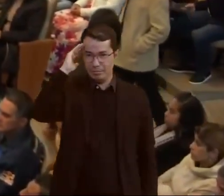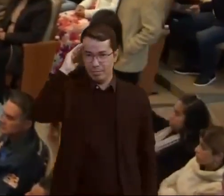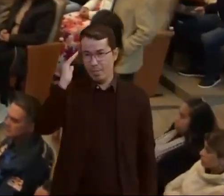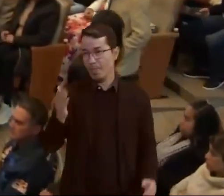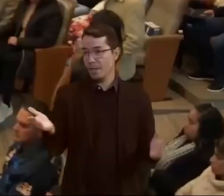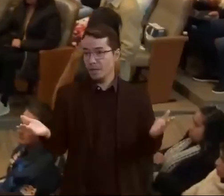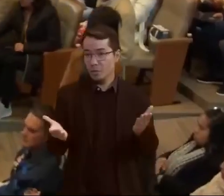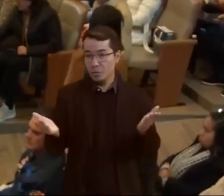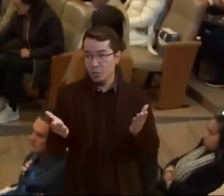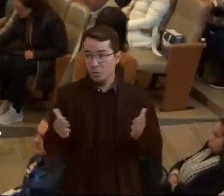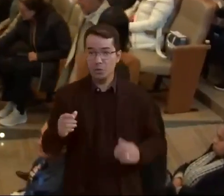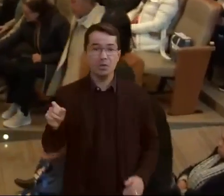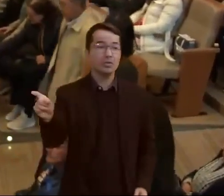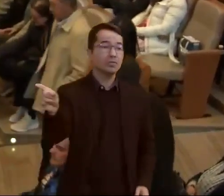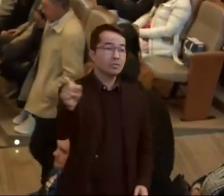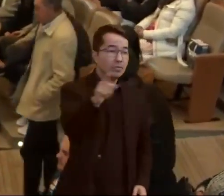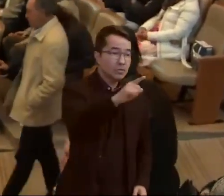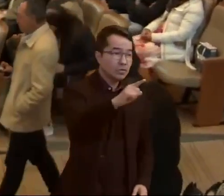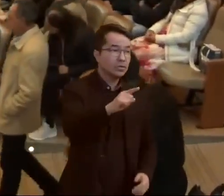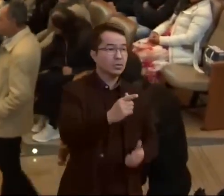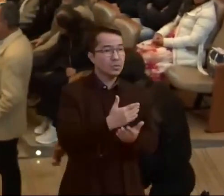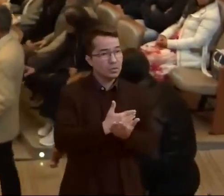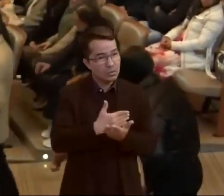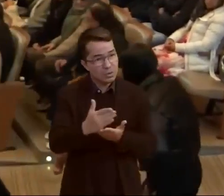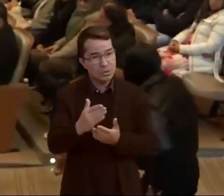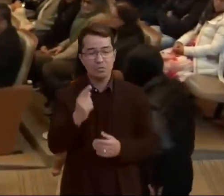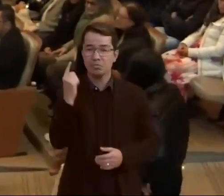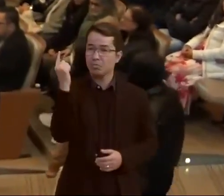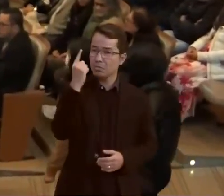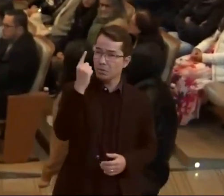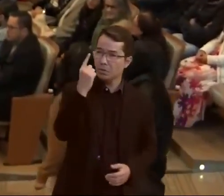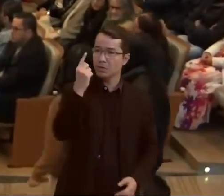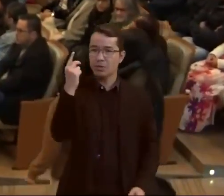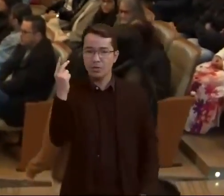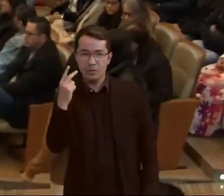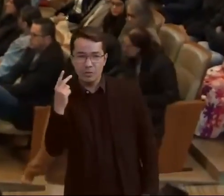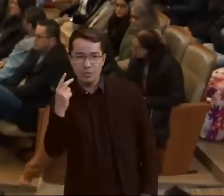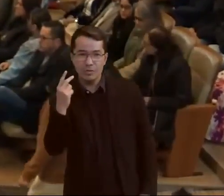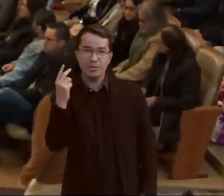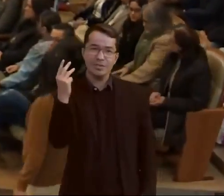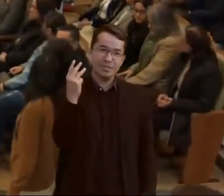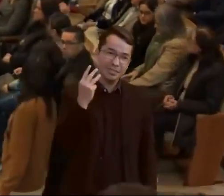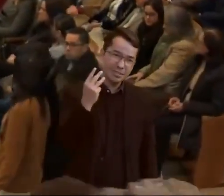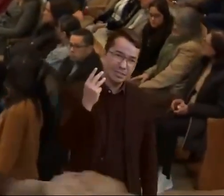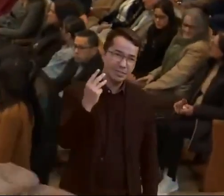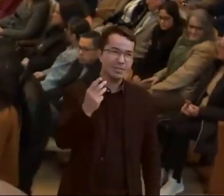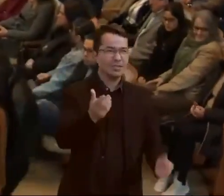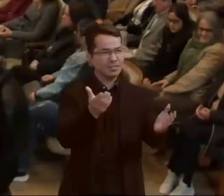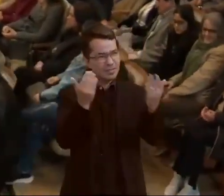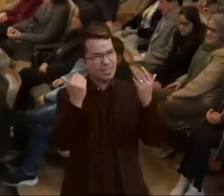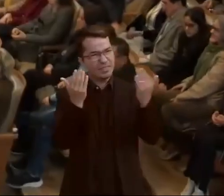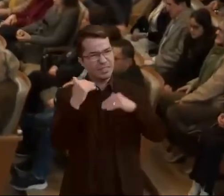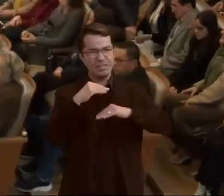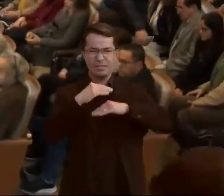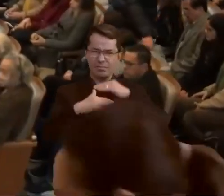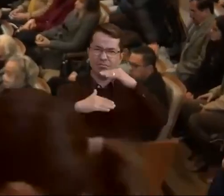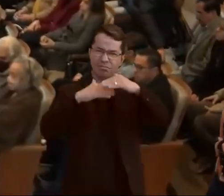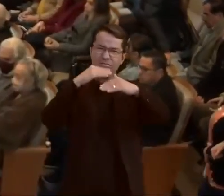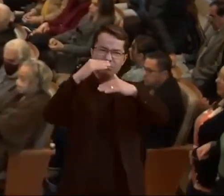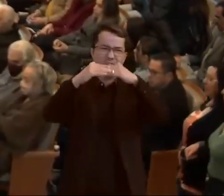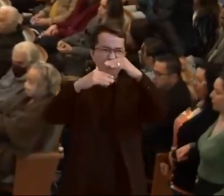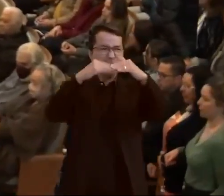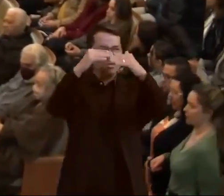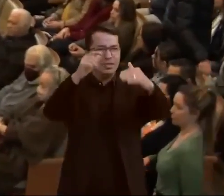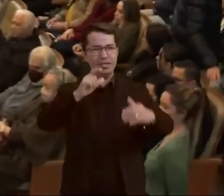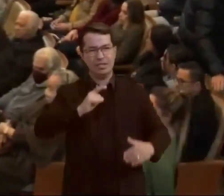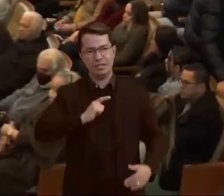primeiro, depois Ele vai dizer o segundo, o terceiro, e a gente vai caminhando. Então se o Espírito de Deus está falando, vem para cá, vem aqui para frente aqui.